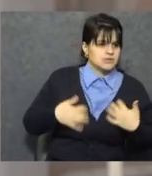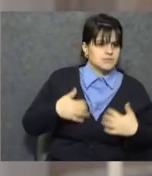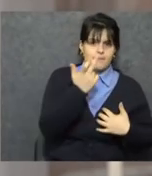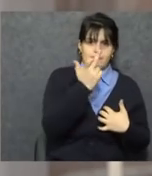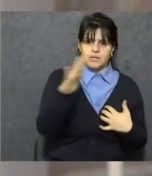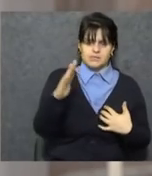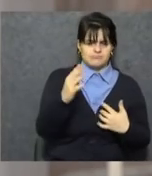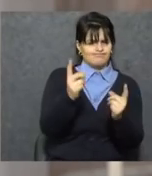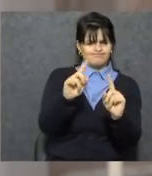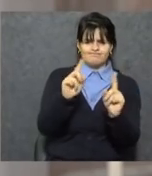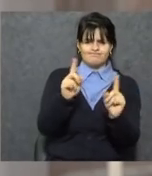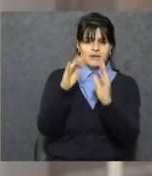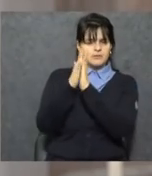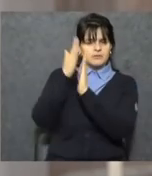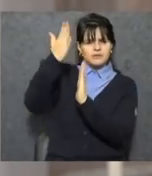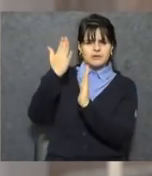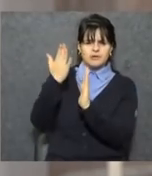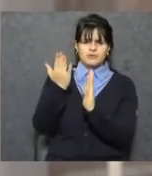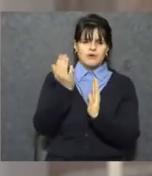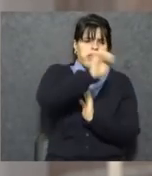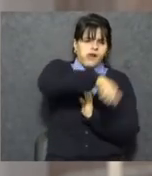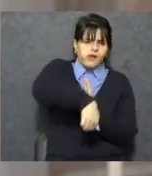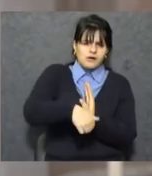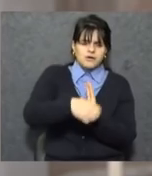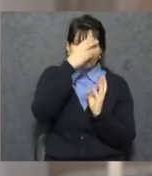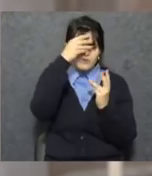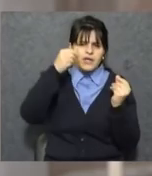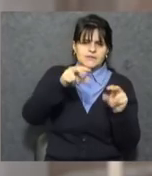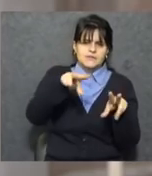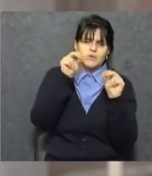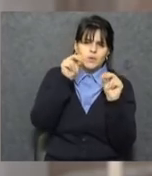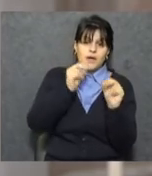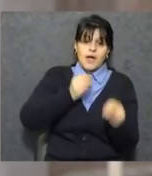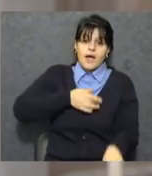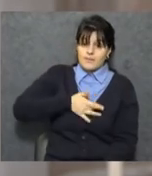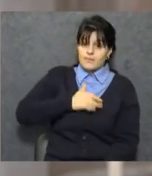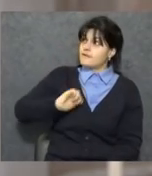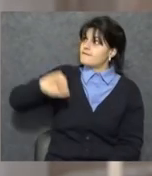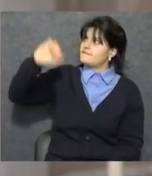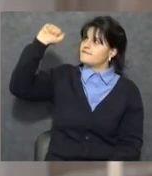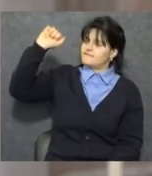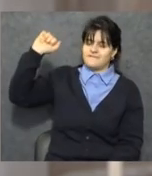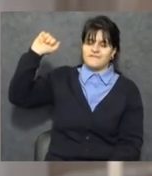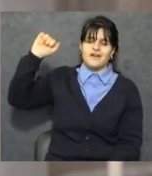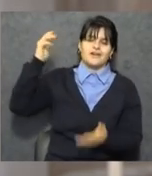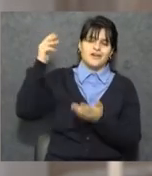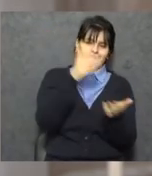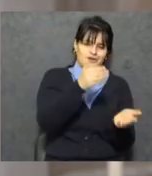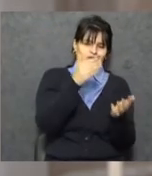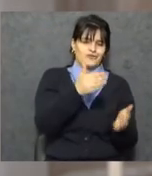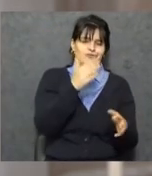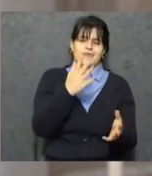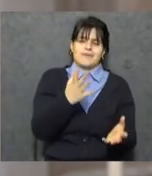abandona e o seu amor é sempre bem maior do que a nossa fragilidade.